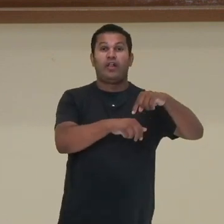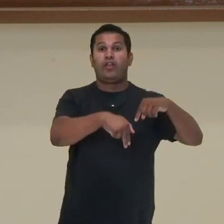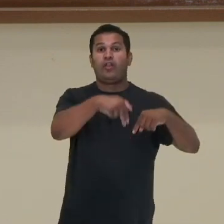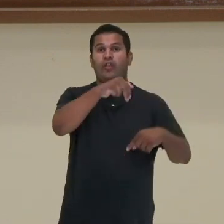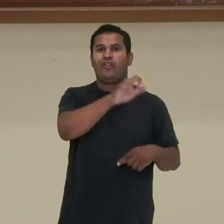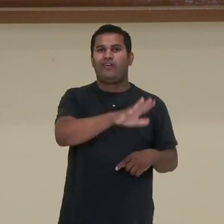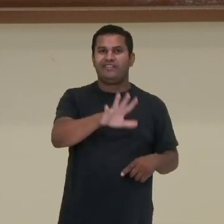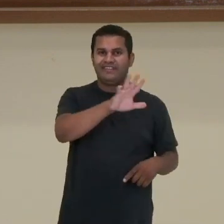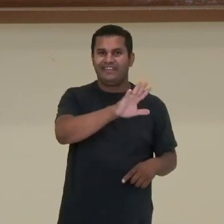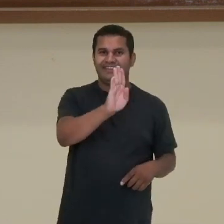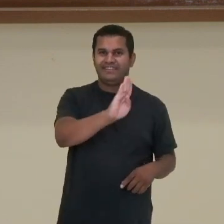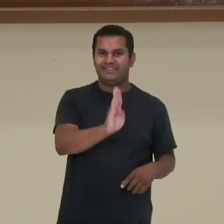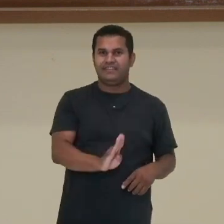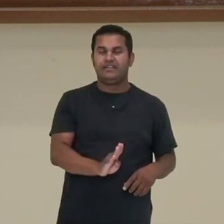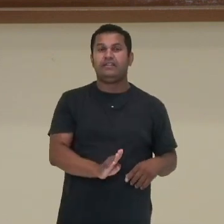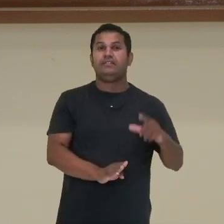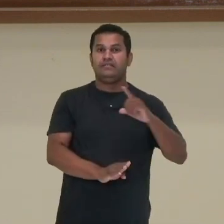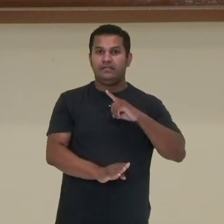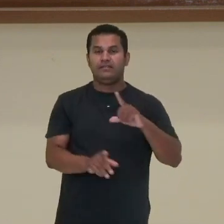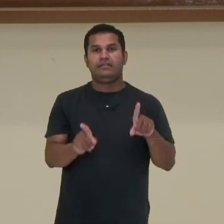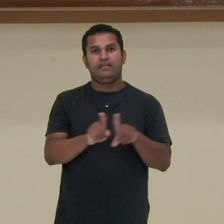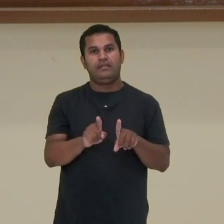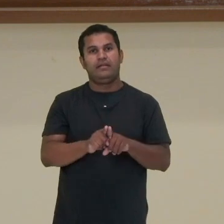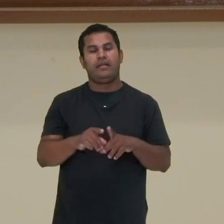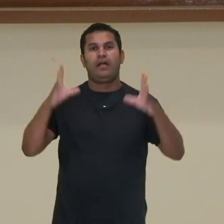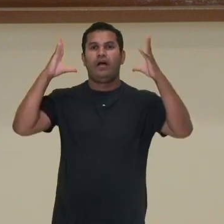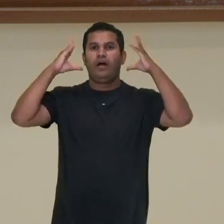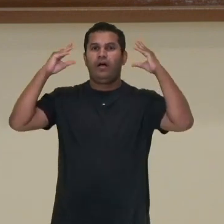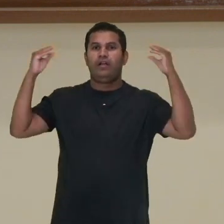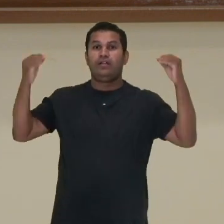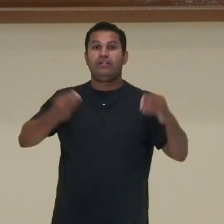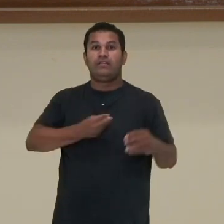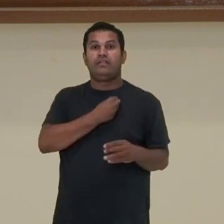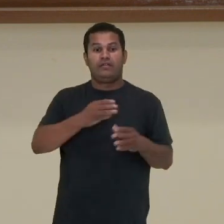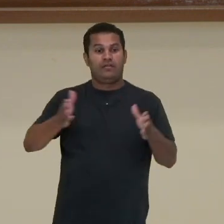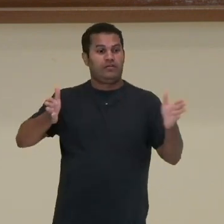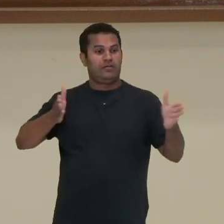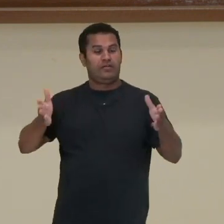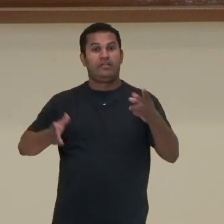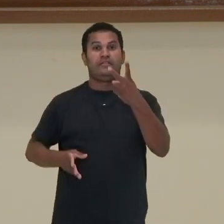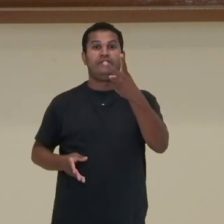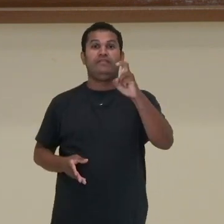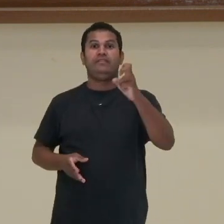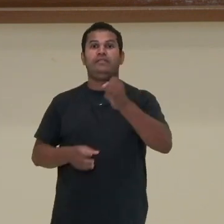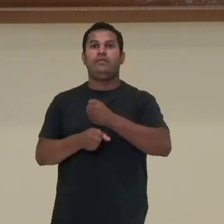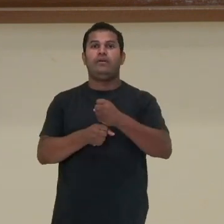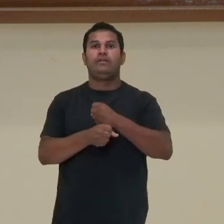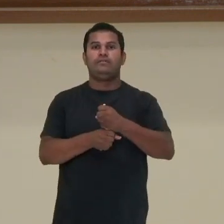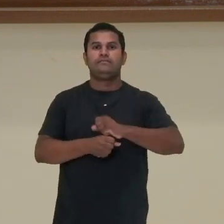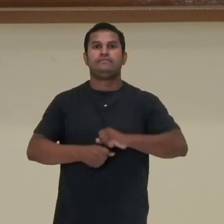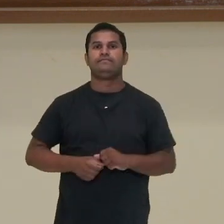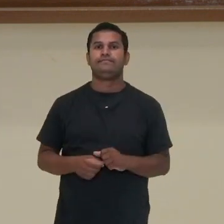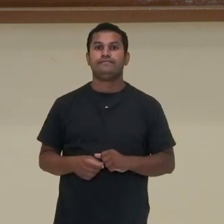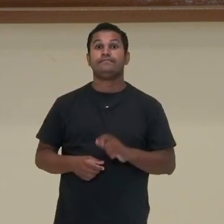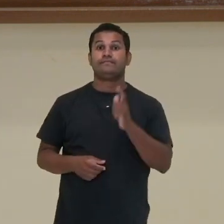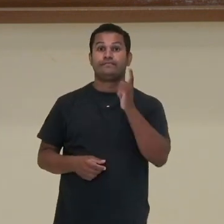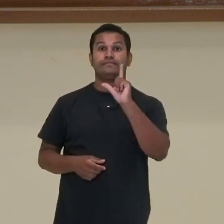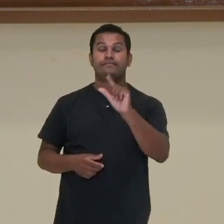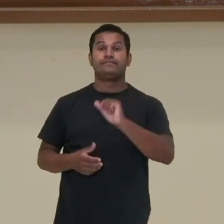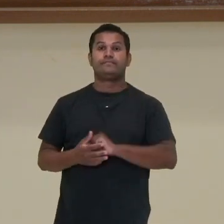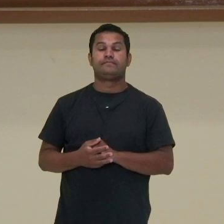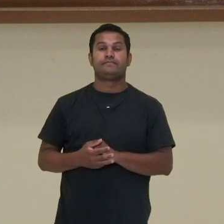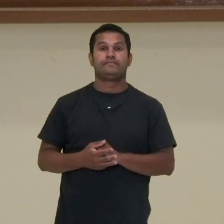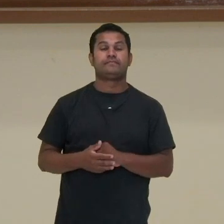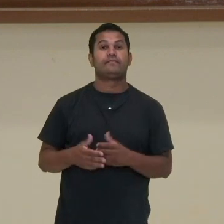grandes navegações, quais foram, né? A mundialização do comércio, porque agora então se comercializava com